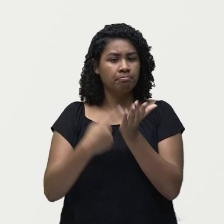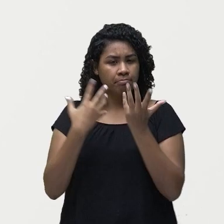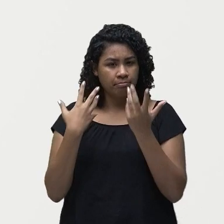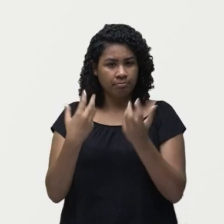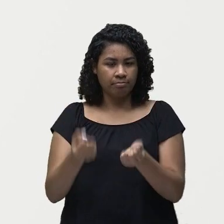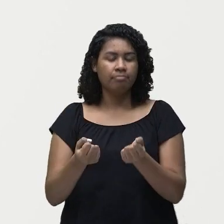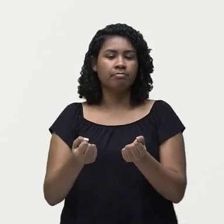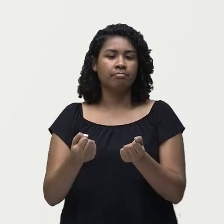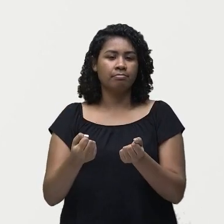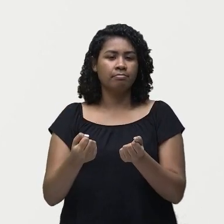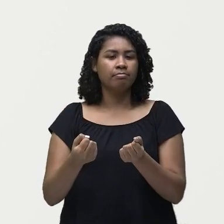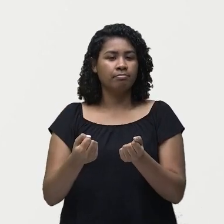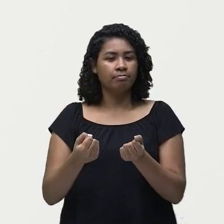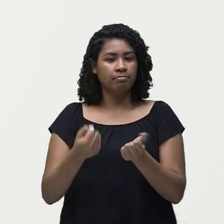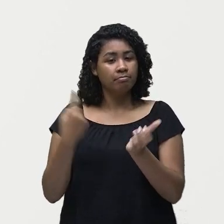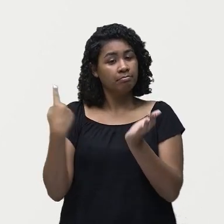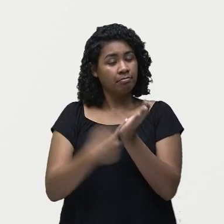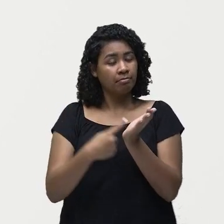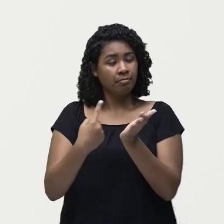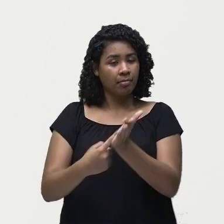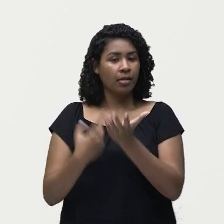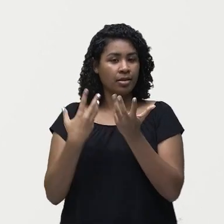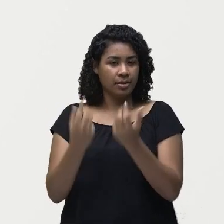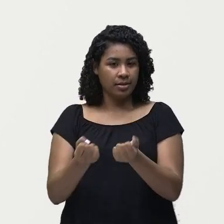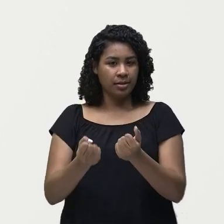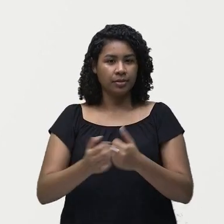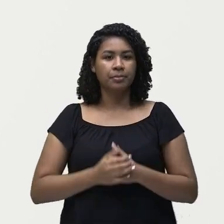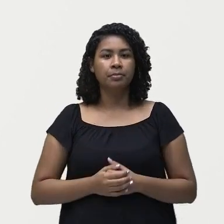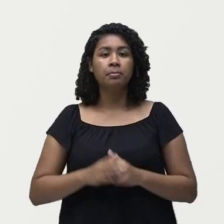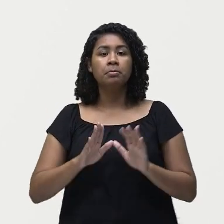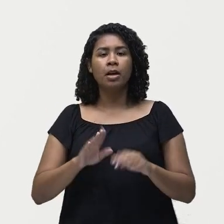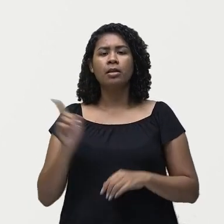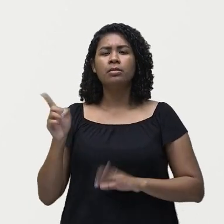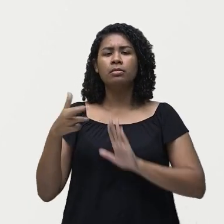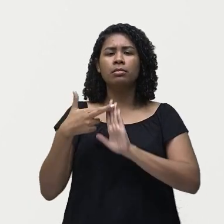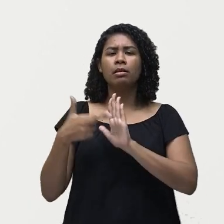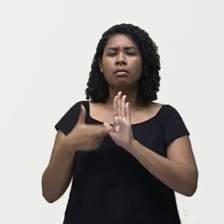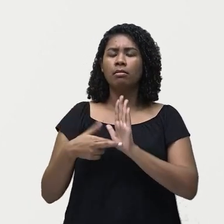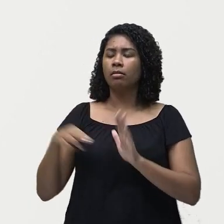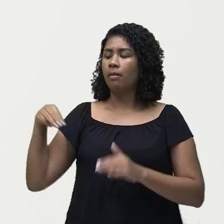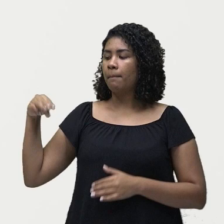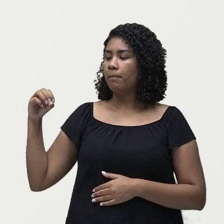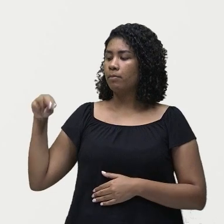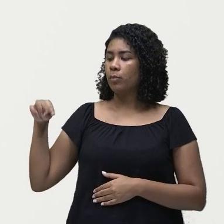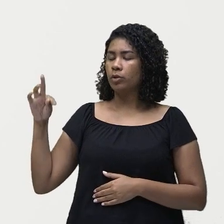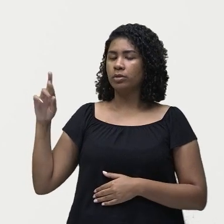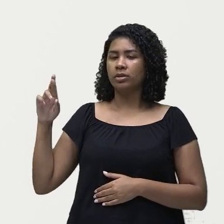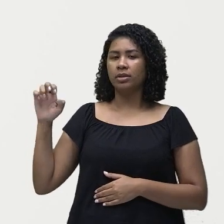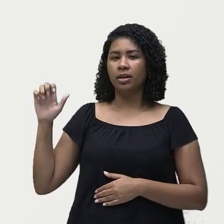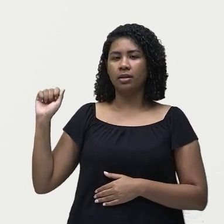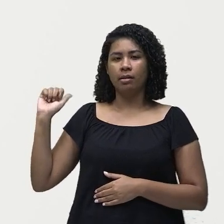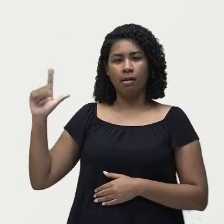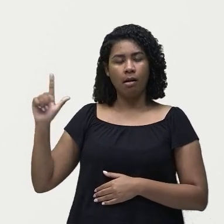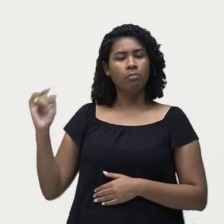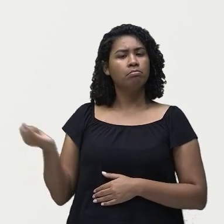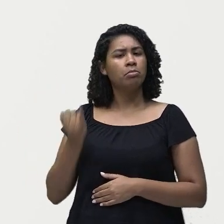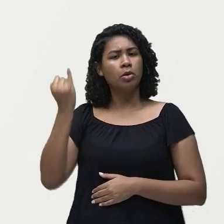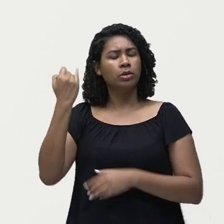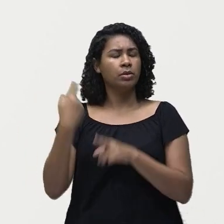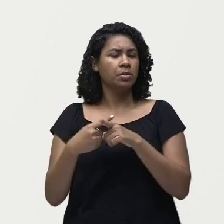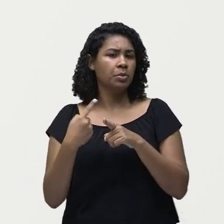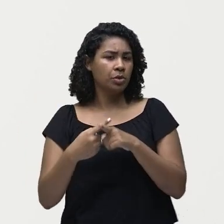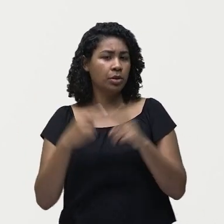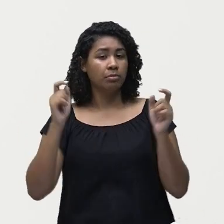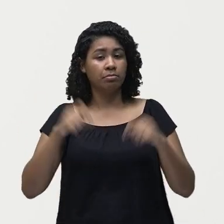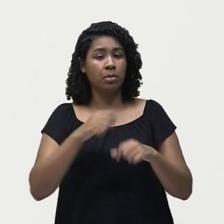faz parte desse acordo. Então, qual a importância do protocolo de Montreal? É justamente proteger a camada de